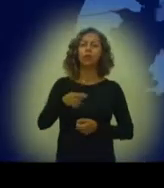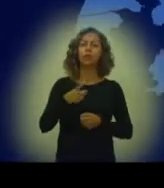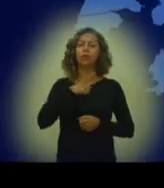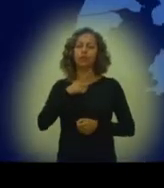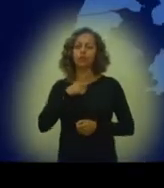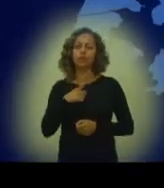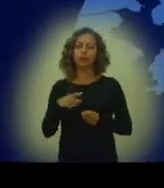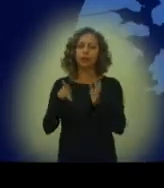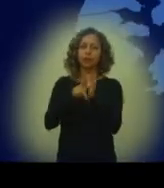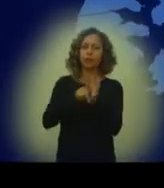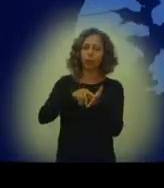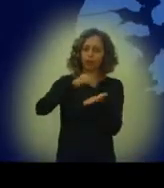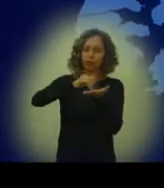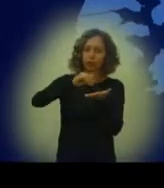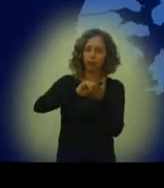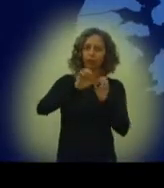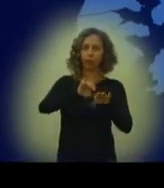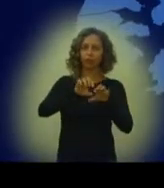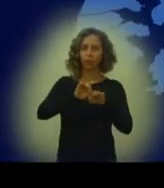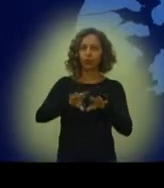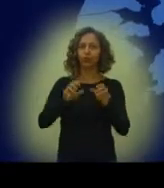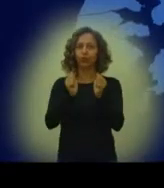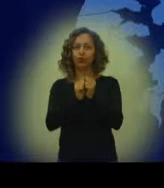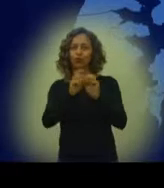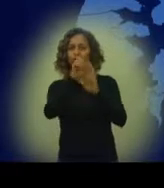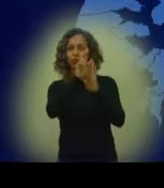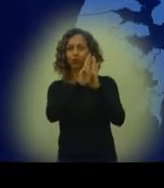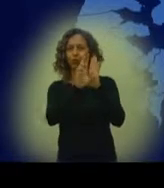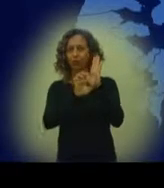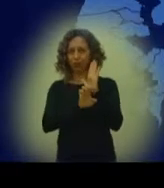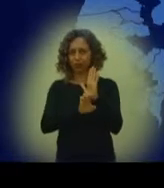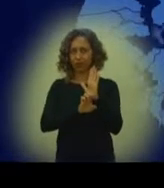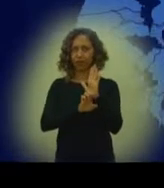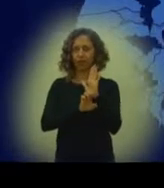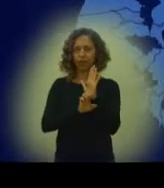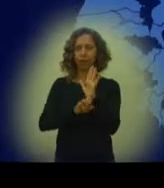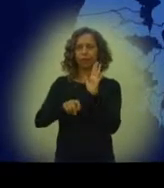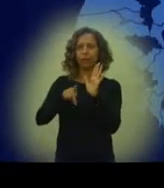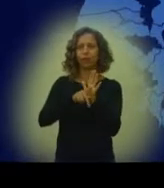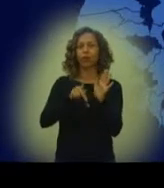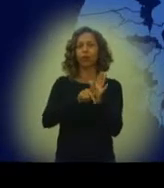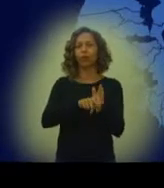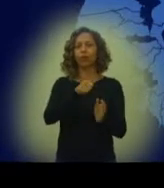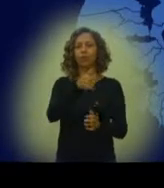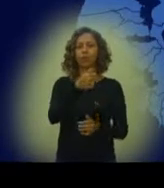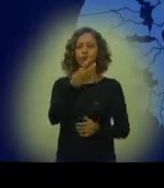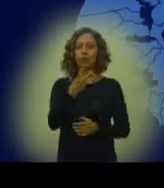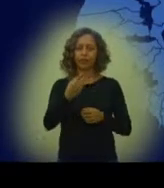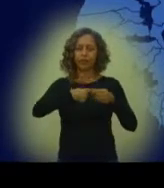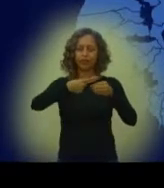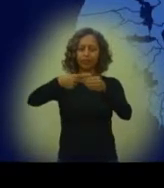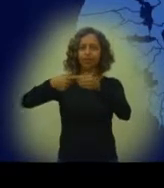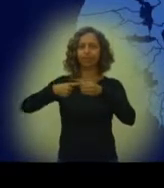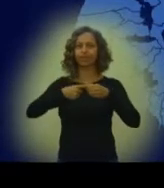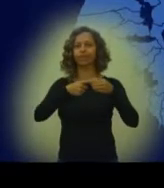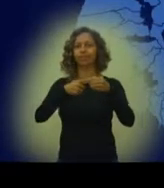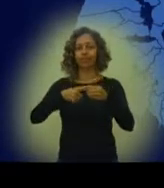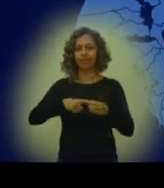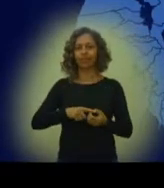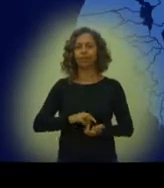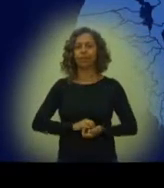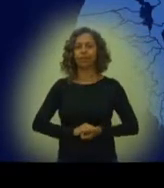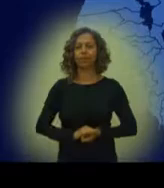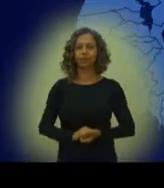etapa regional é realizada pela SEDUC e diretorias regionais de educação nas 13 cidades sedes das